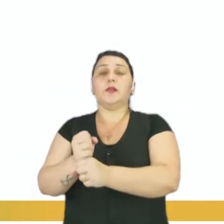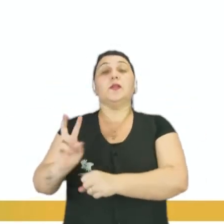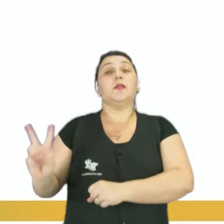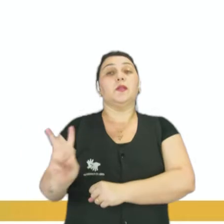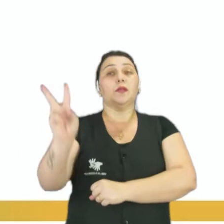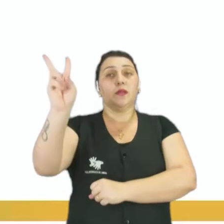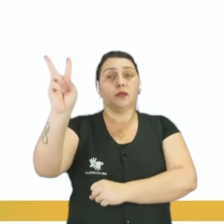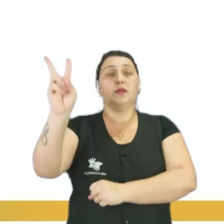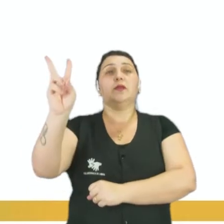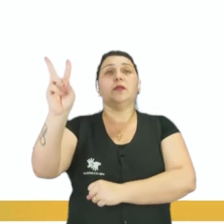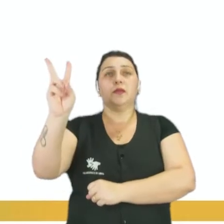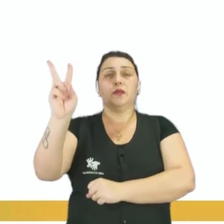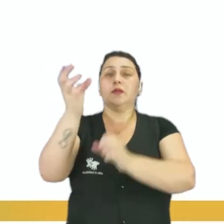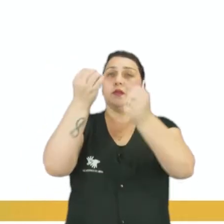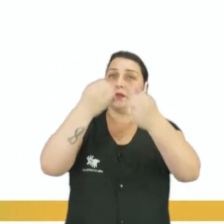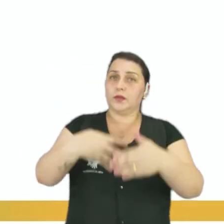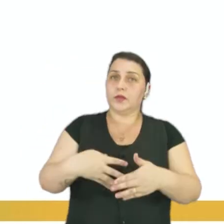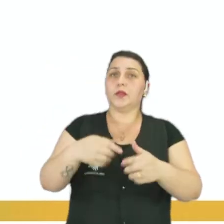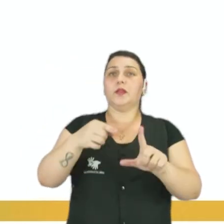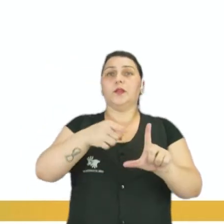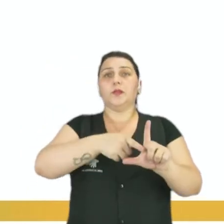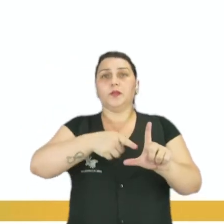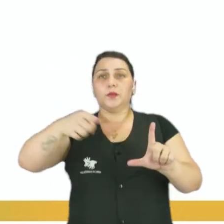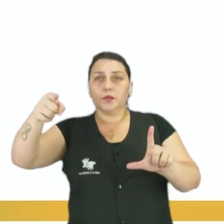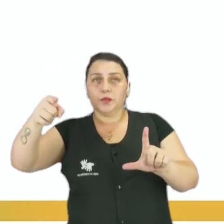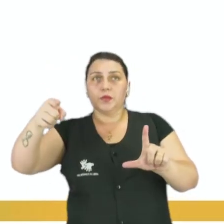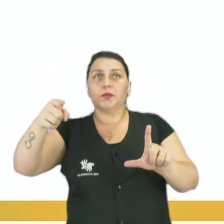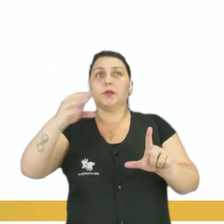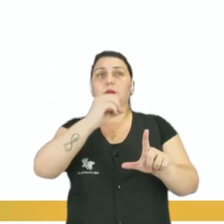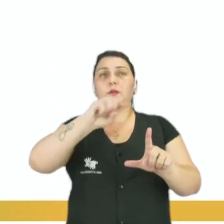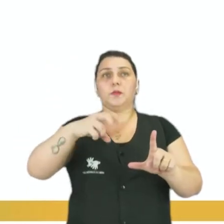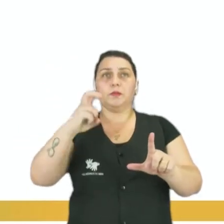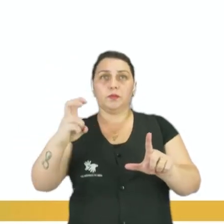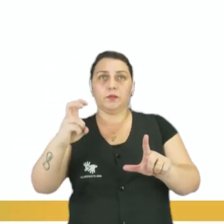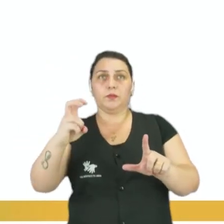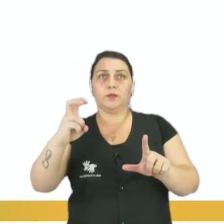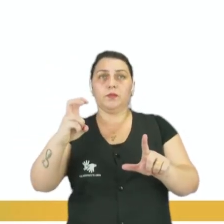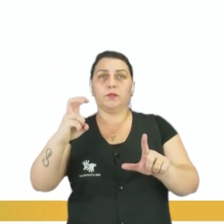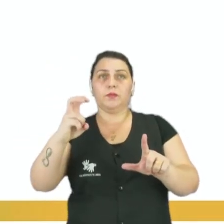teremos os valores que foram descritos lá no gráfico meio